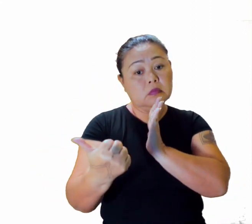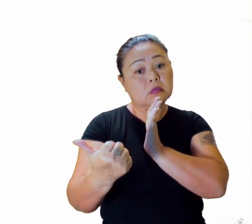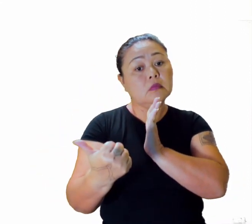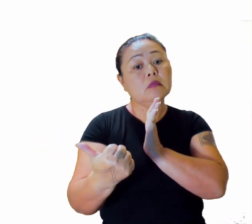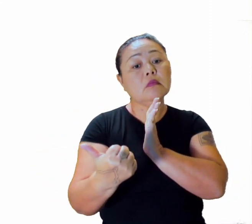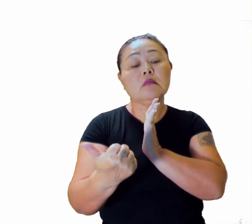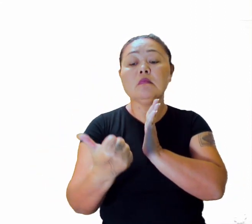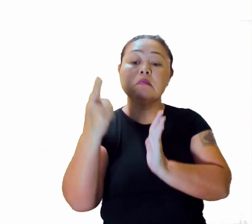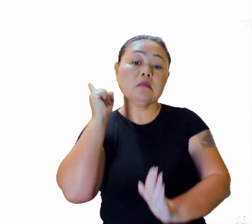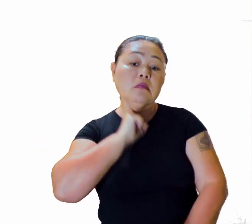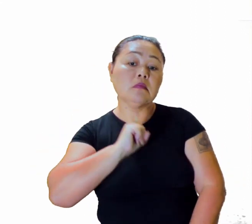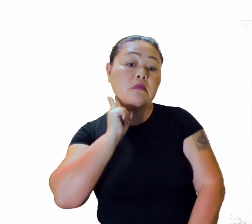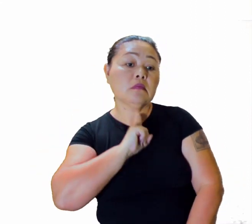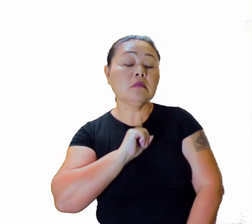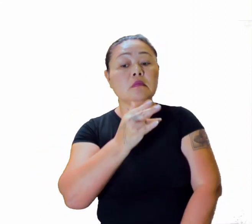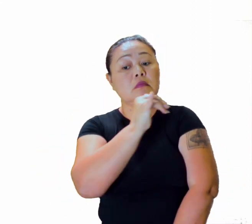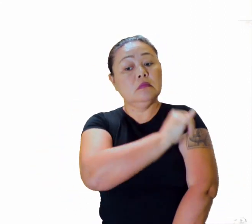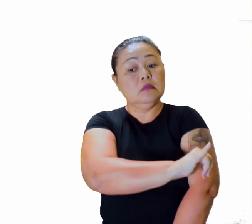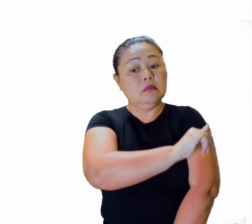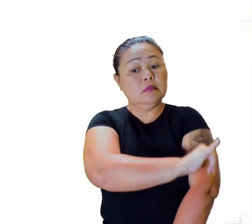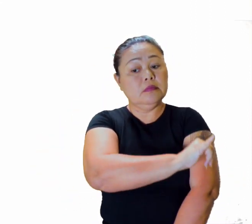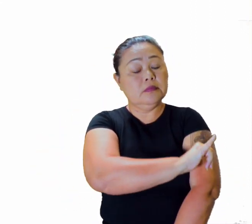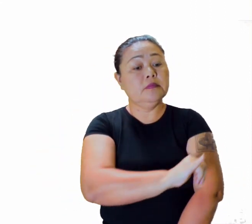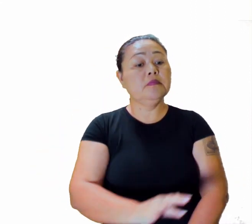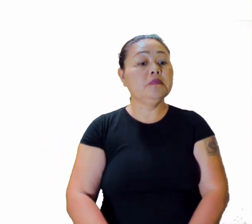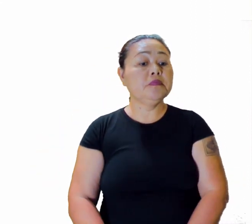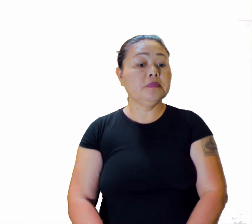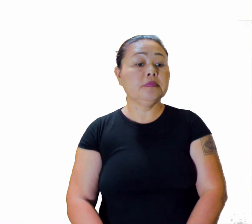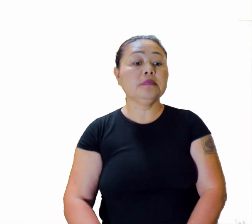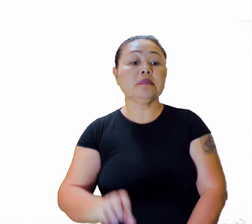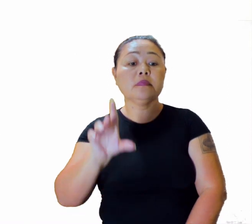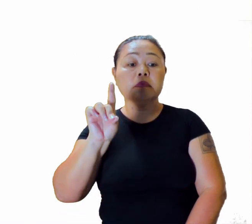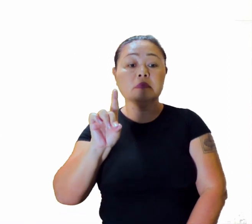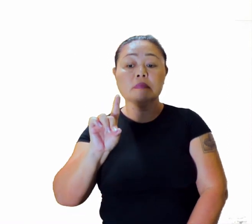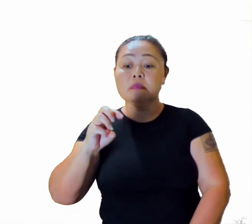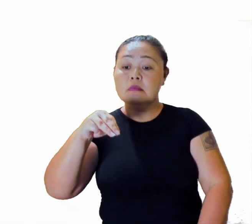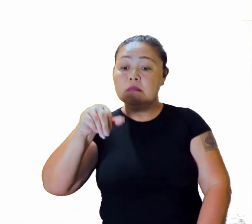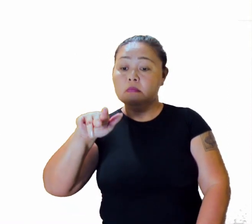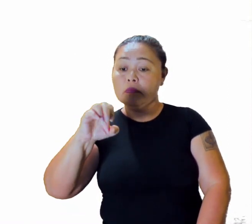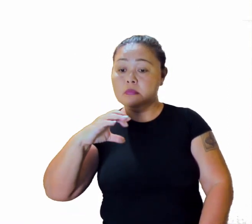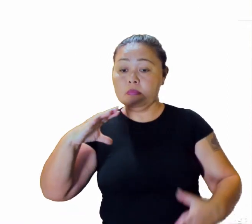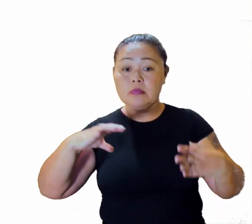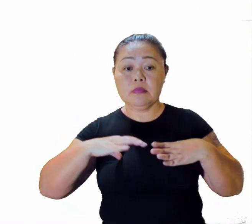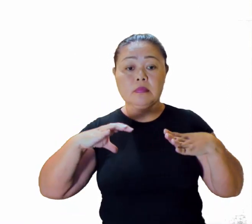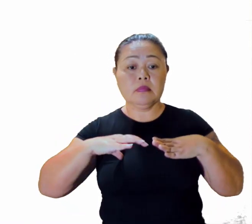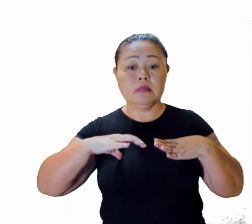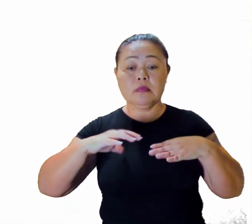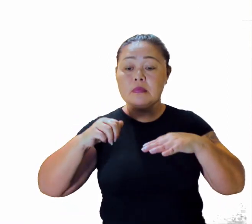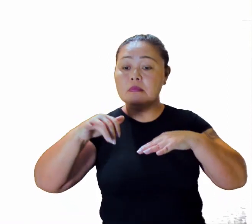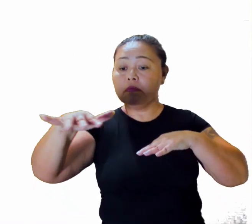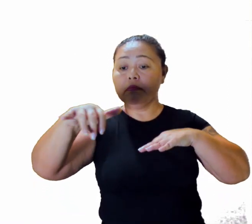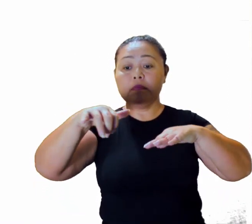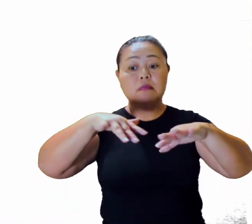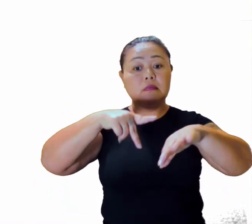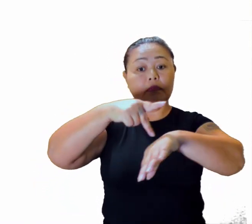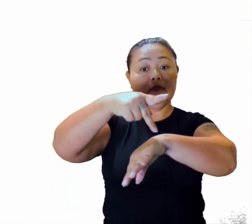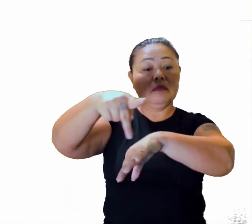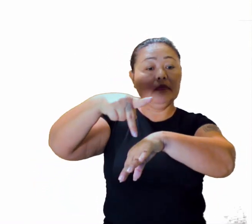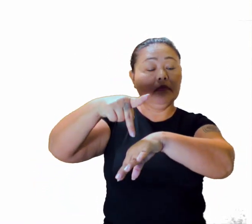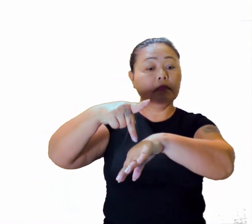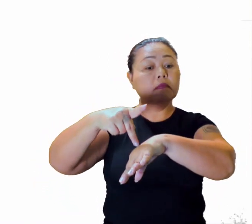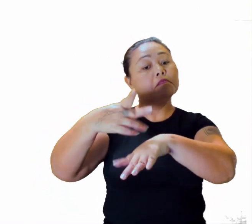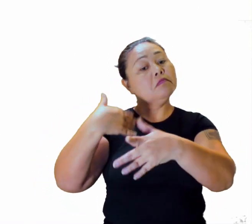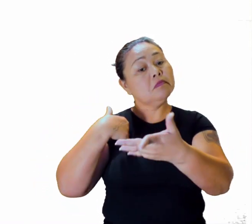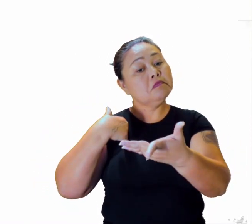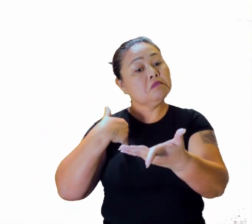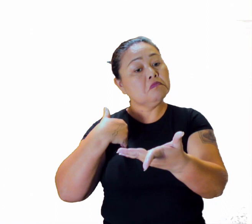XXI, como Belo Horizonte e Rio de Janeiro. D. Megacidades dispersas pelo país,